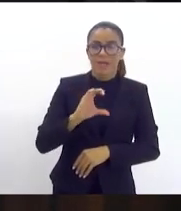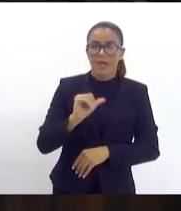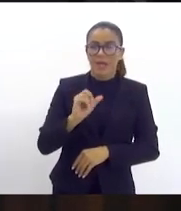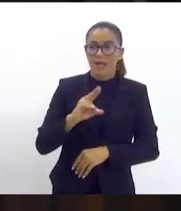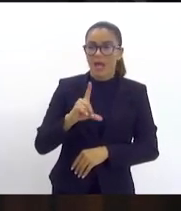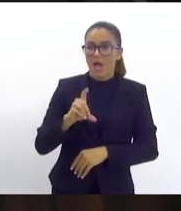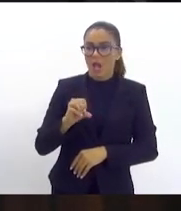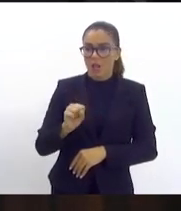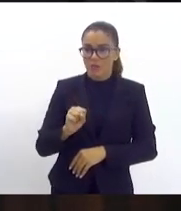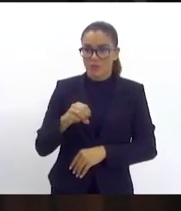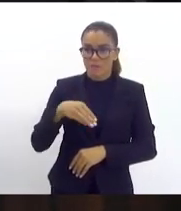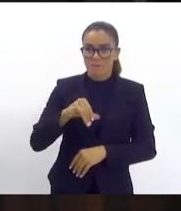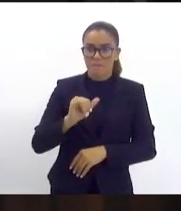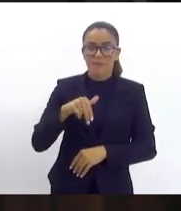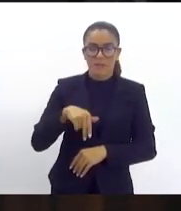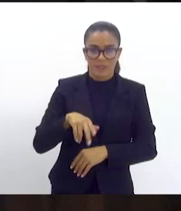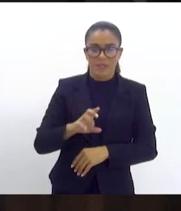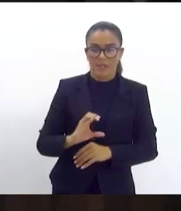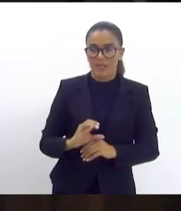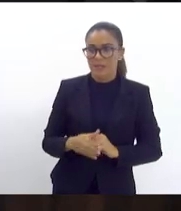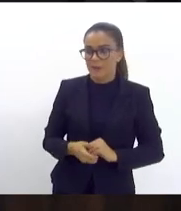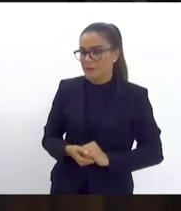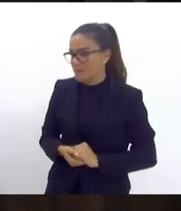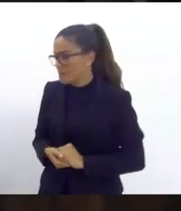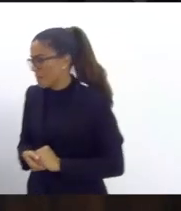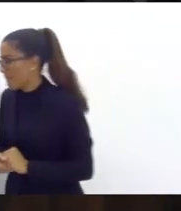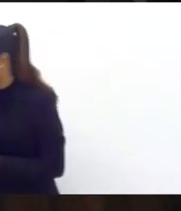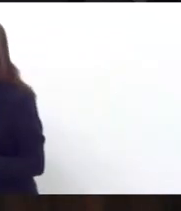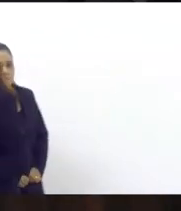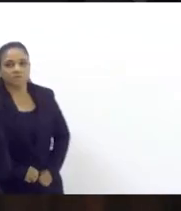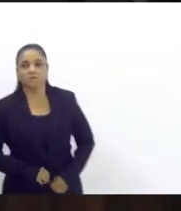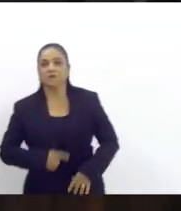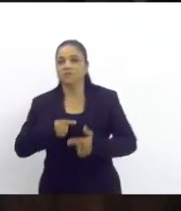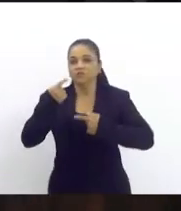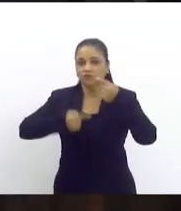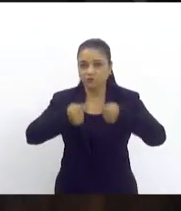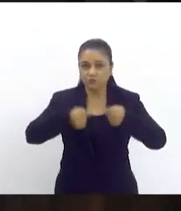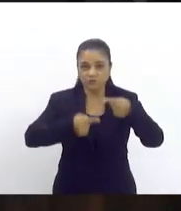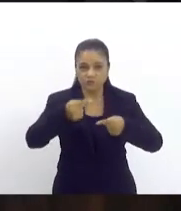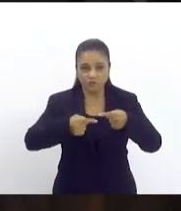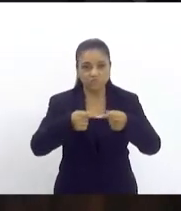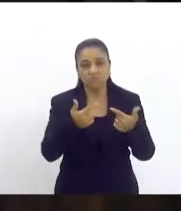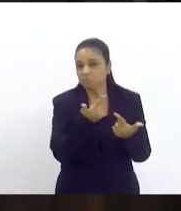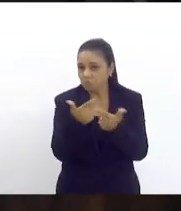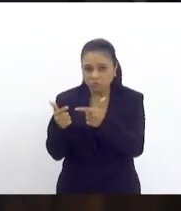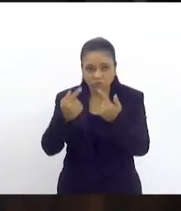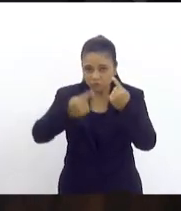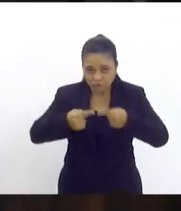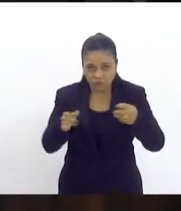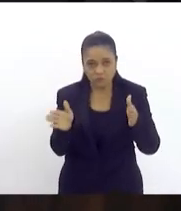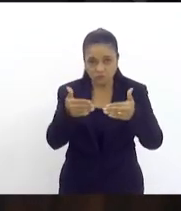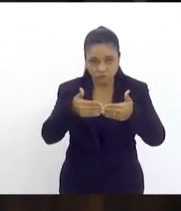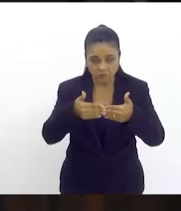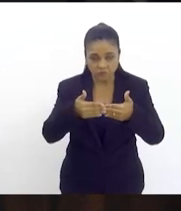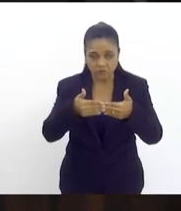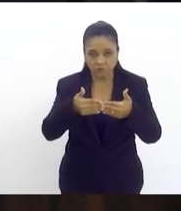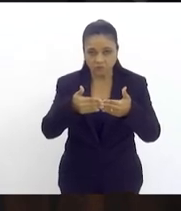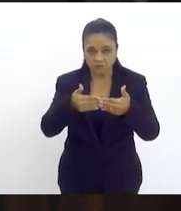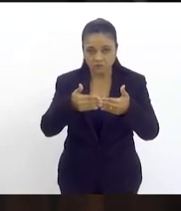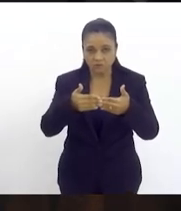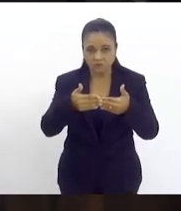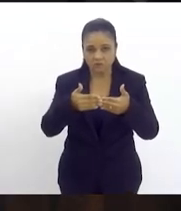Mink, Rosana Félix, Alan Lopes e Márcio Canella. Em discussão, não havendo quem queira discutir, encerrada para